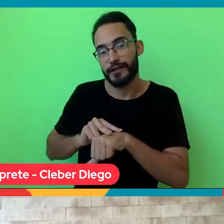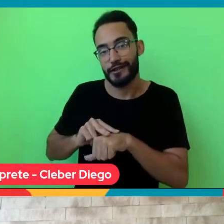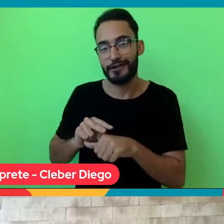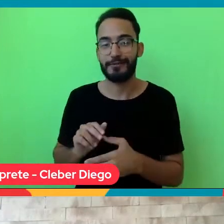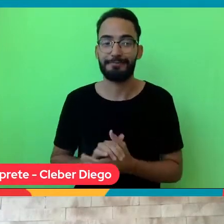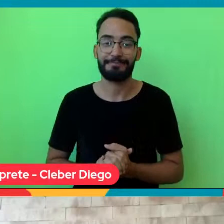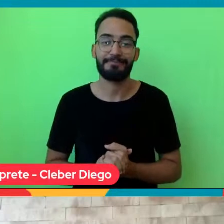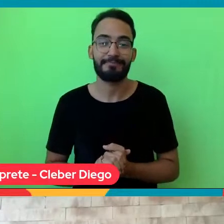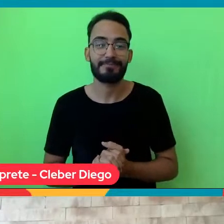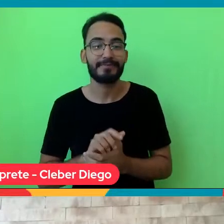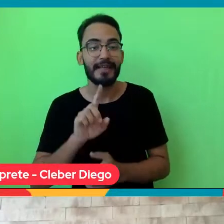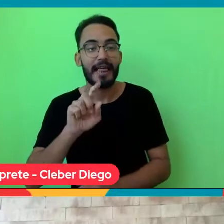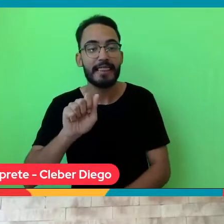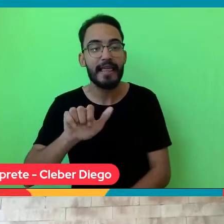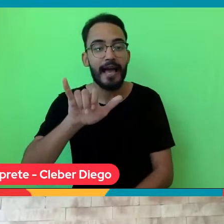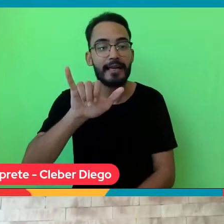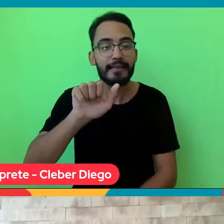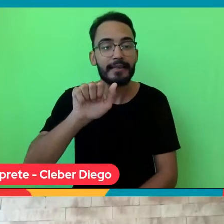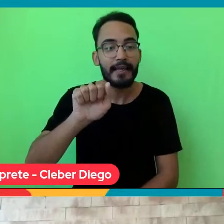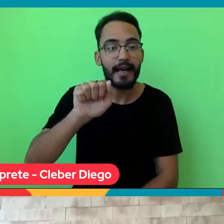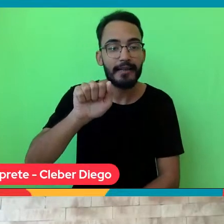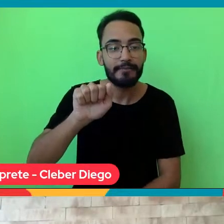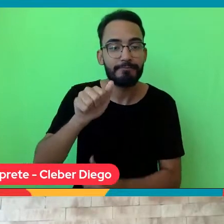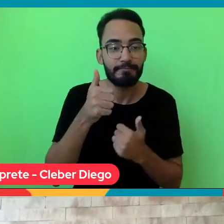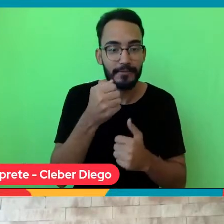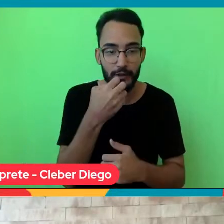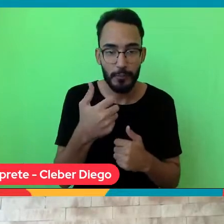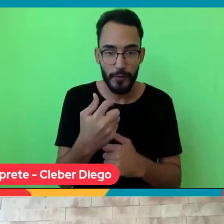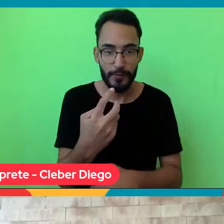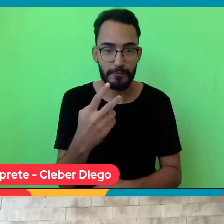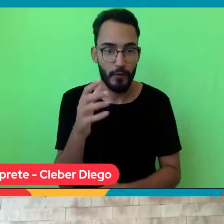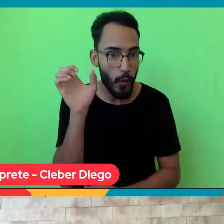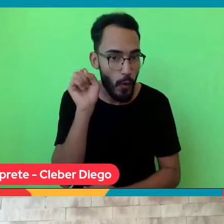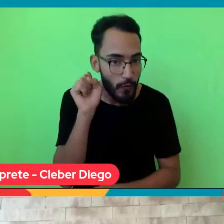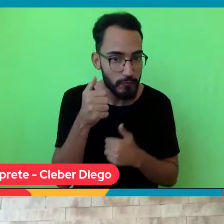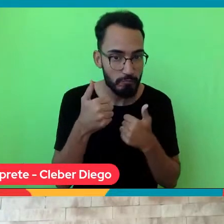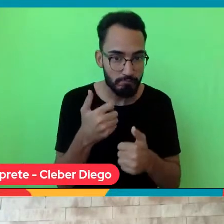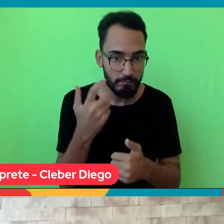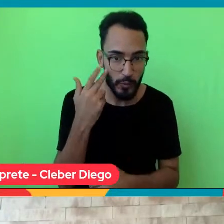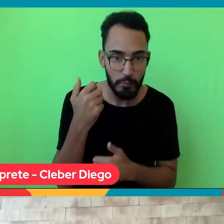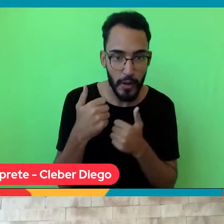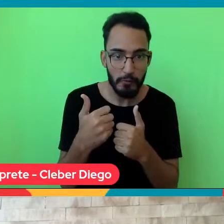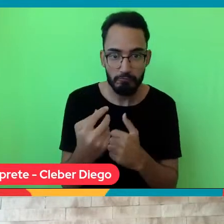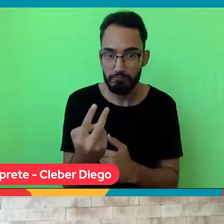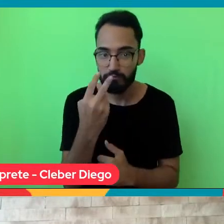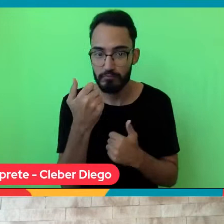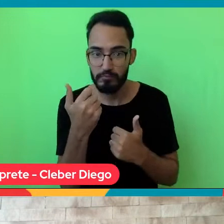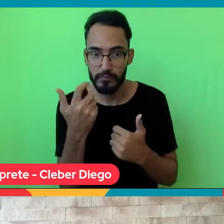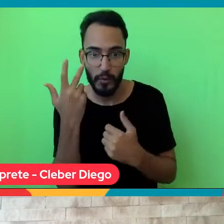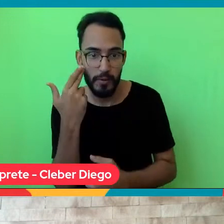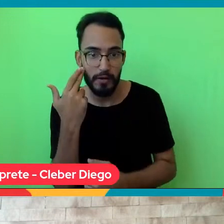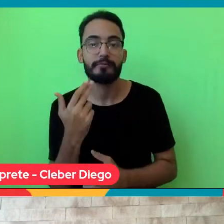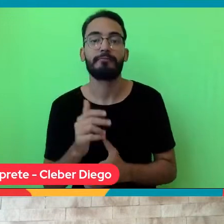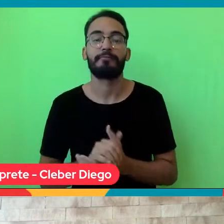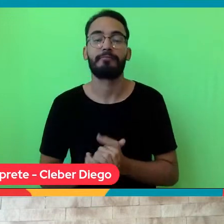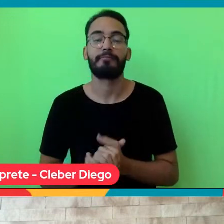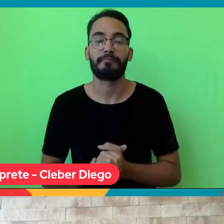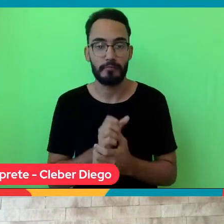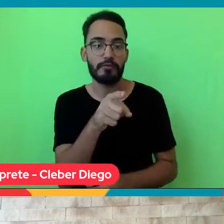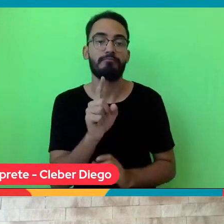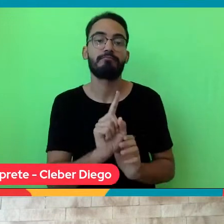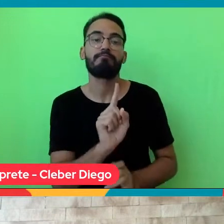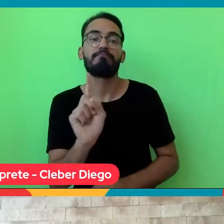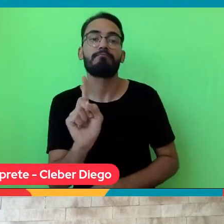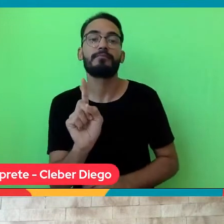Legal, Daya, está ouvindo a gente legal? Estou ouvindo, sim, vocês estão me ouvindo? Sim, claro. Pode se apresentar, por favor, fazer